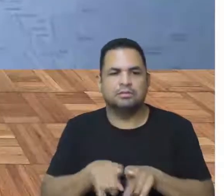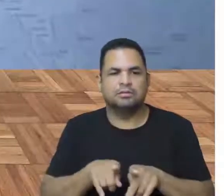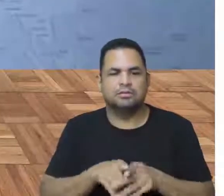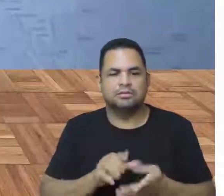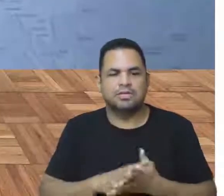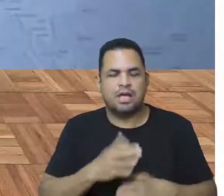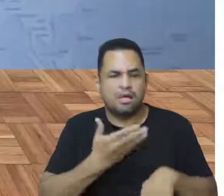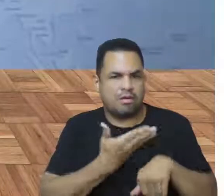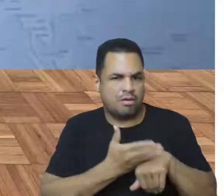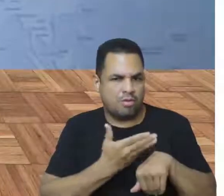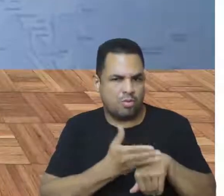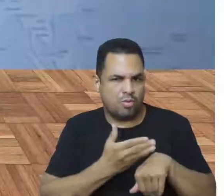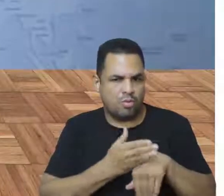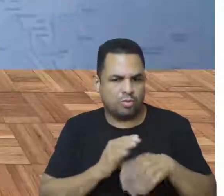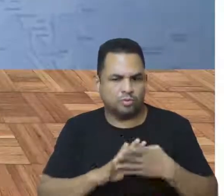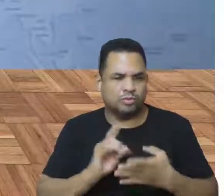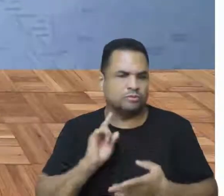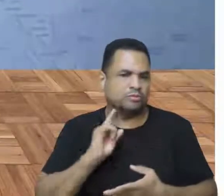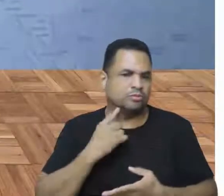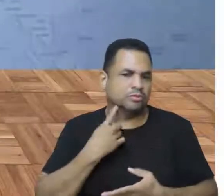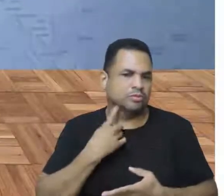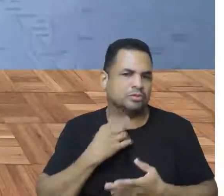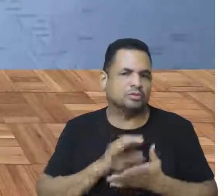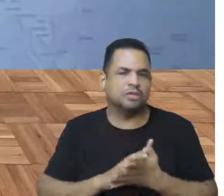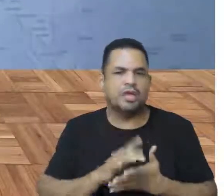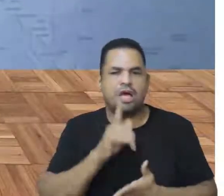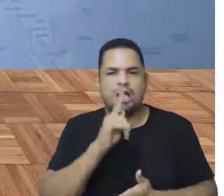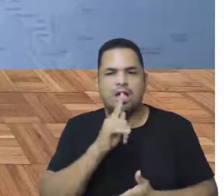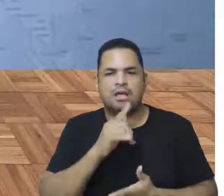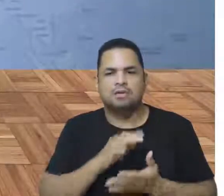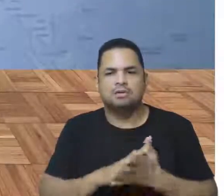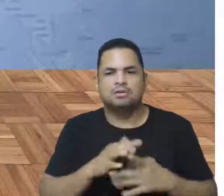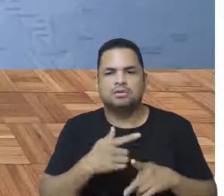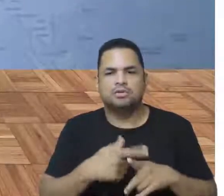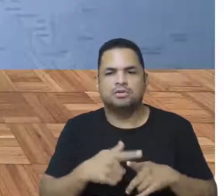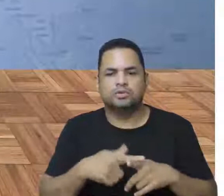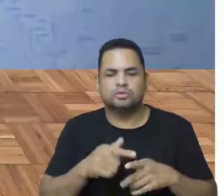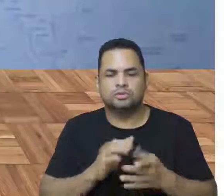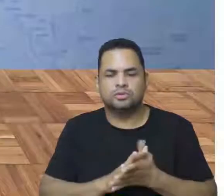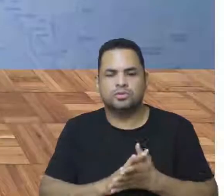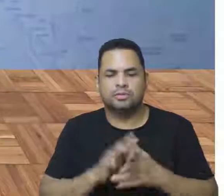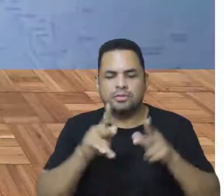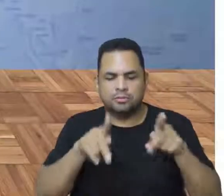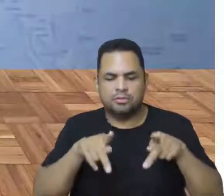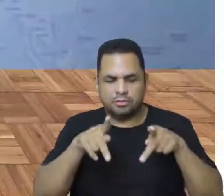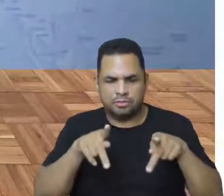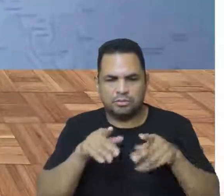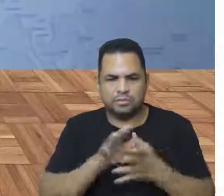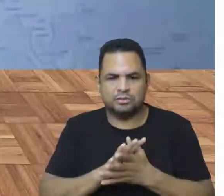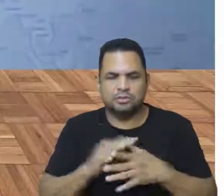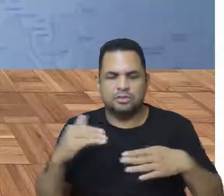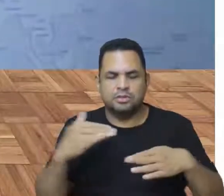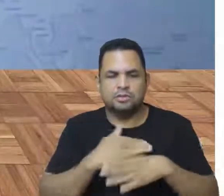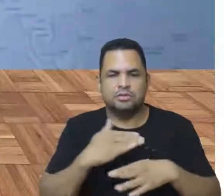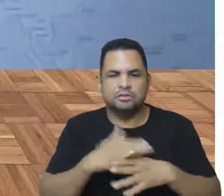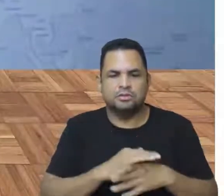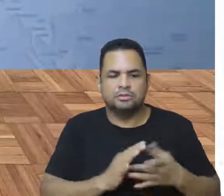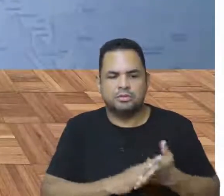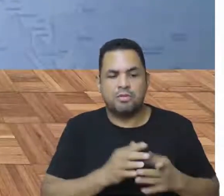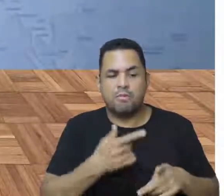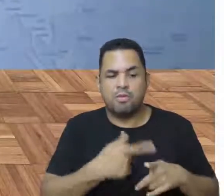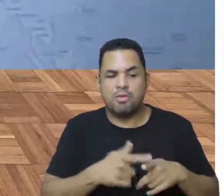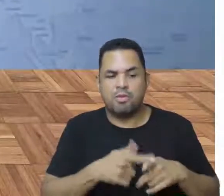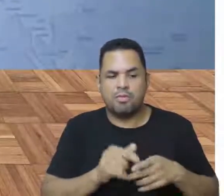exercícios sobre poluição hídrica e os problemas da população urbana, problemas ambientais no campo, tudo